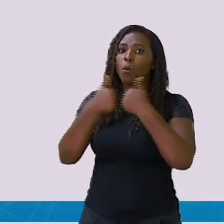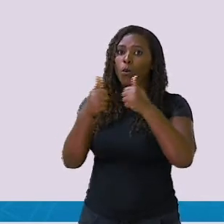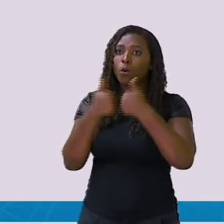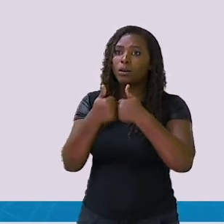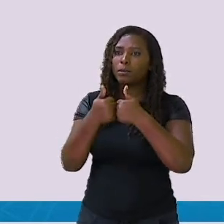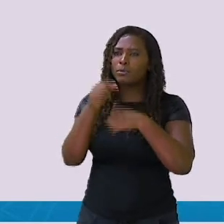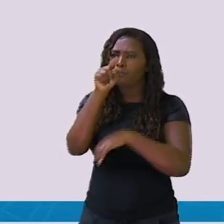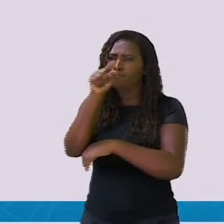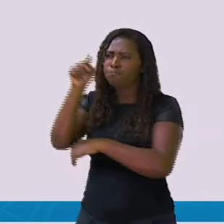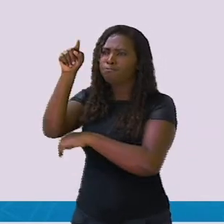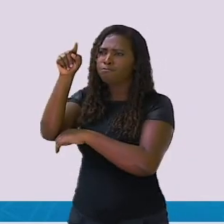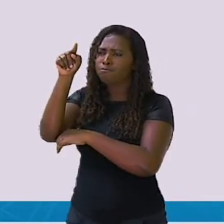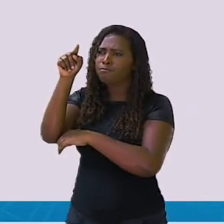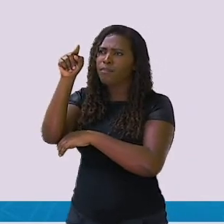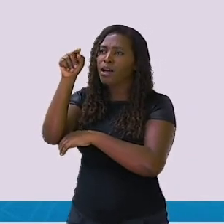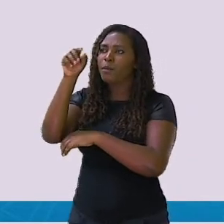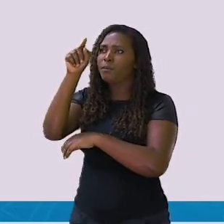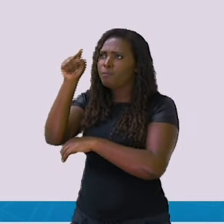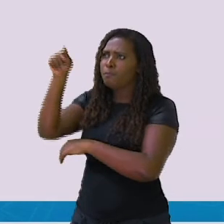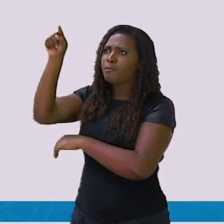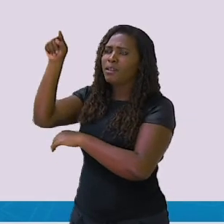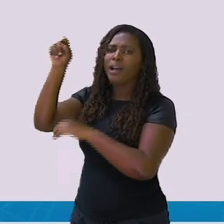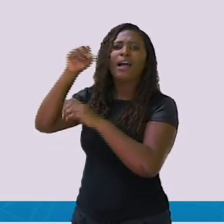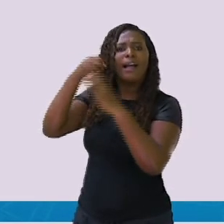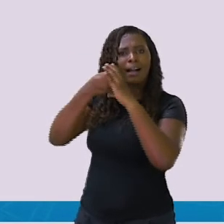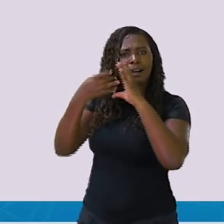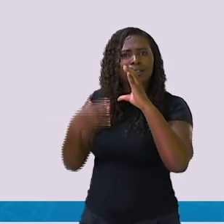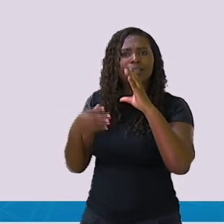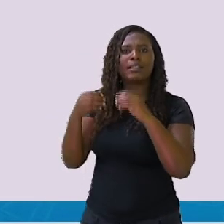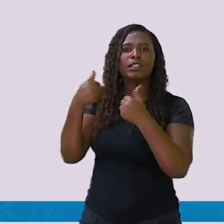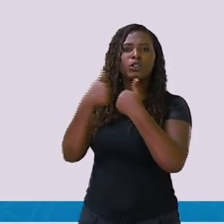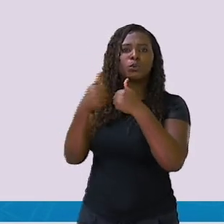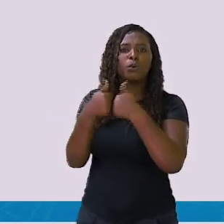fazendo subtemas, dependendo do que você quer, né?